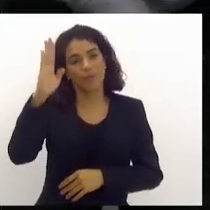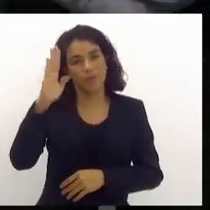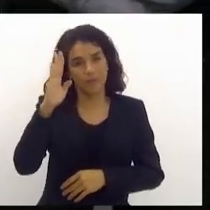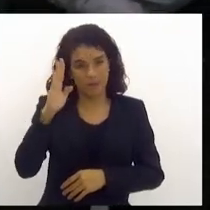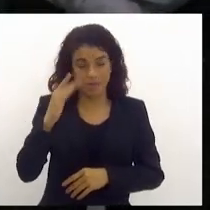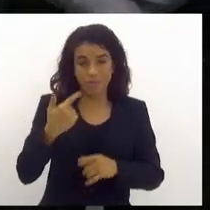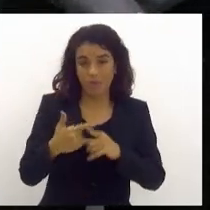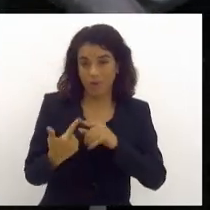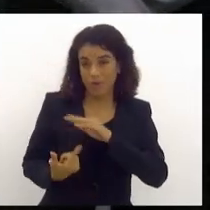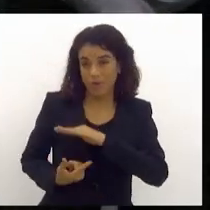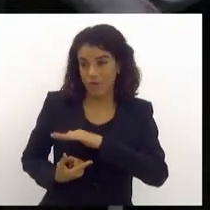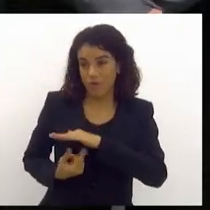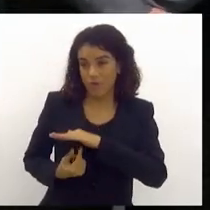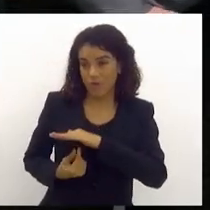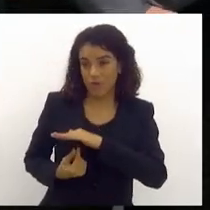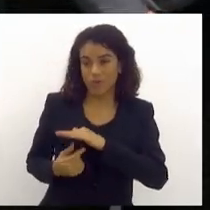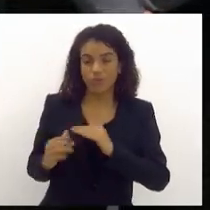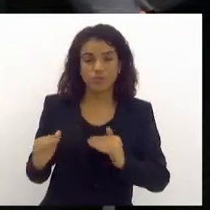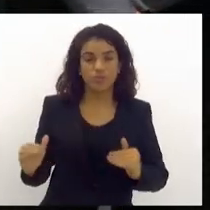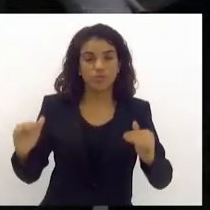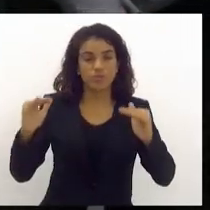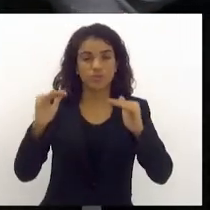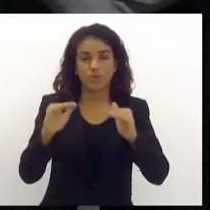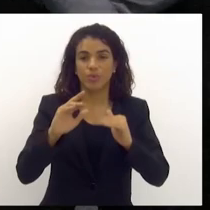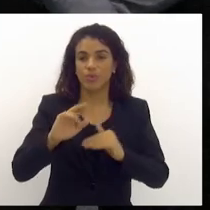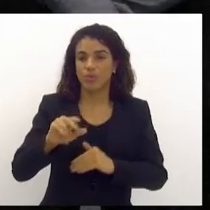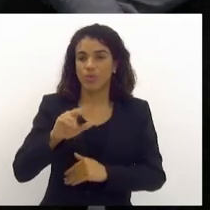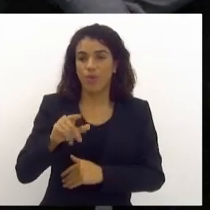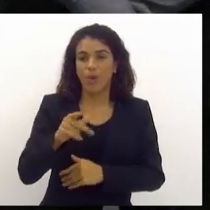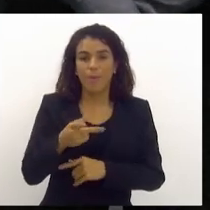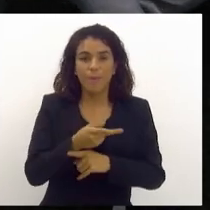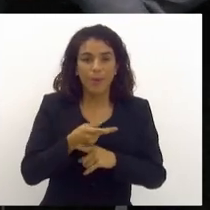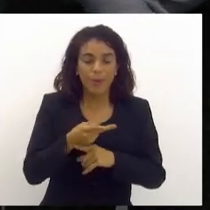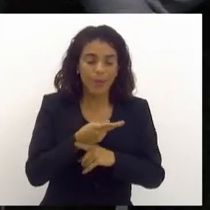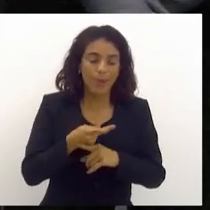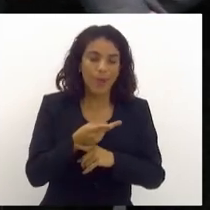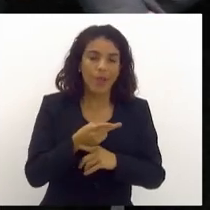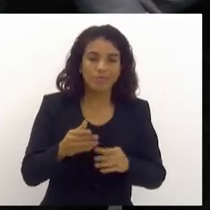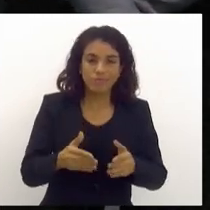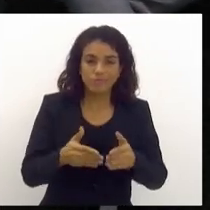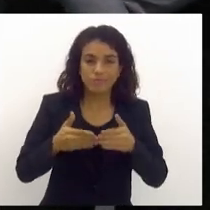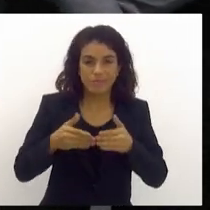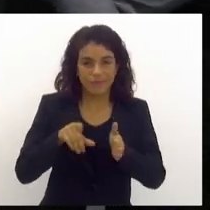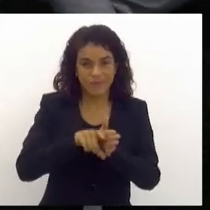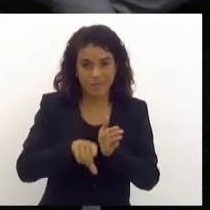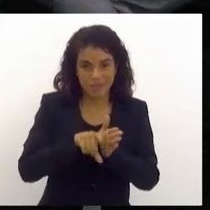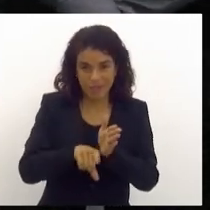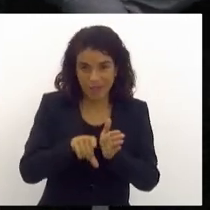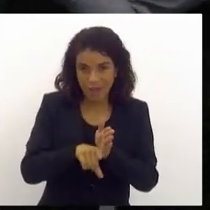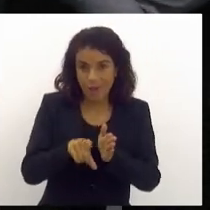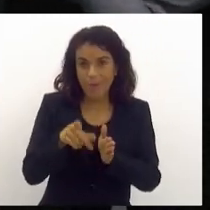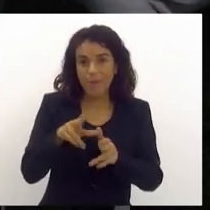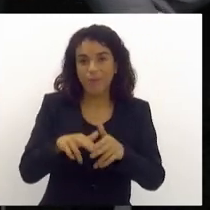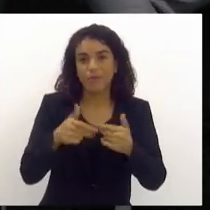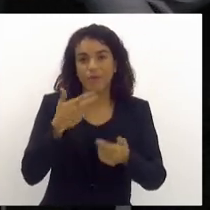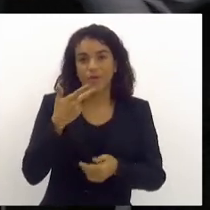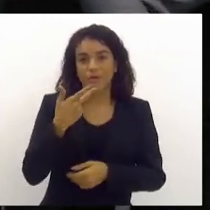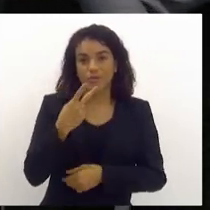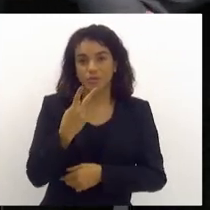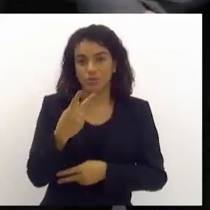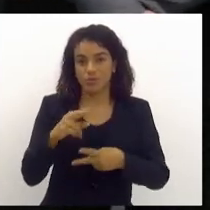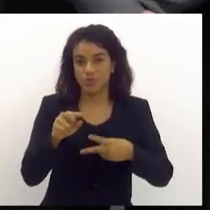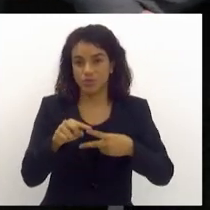Fundo Soberano não é para apoiar incentivo fiscal ou tributário. Então, eu estou levantando as duas questões